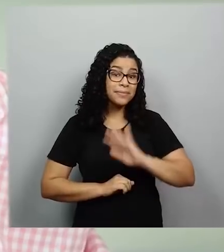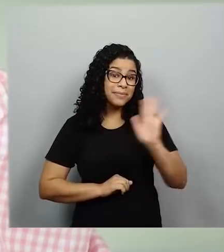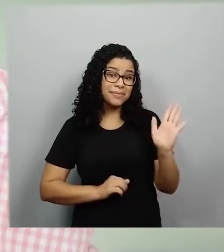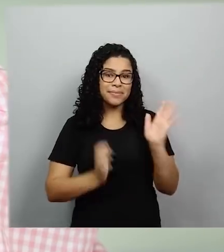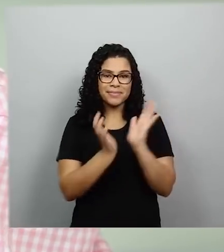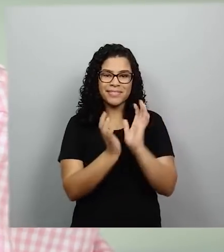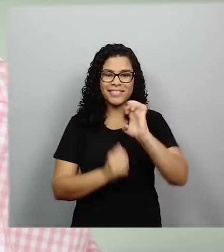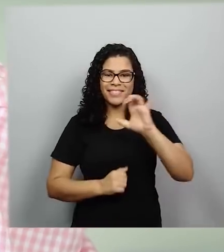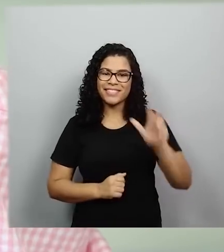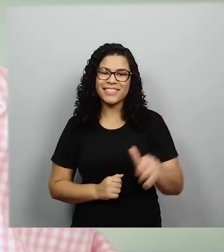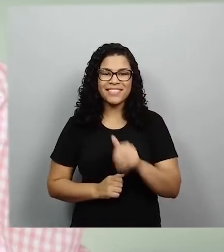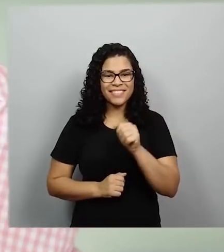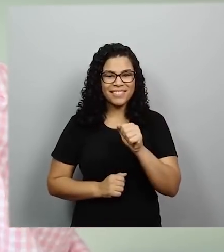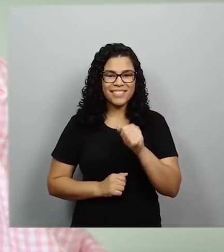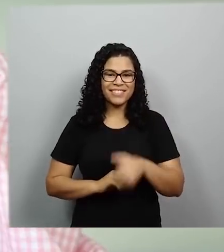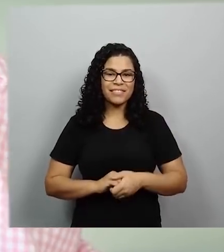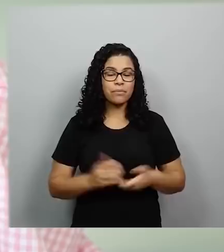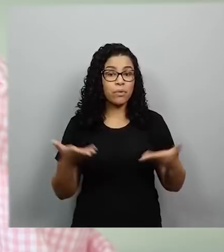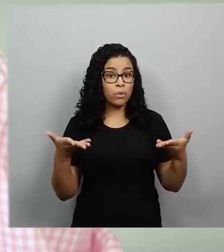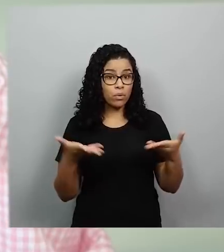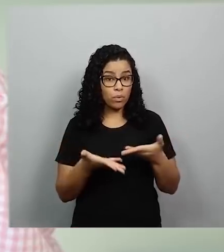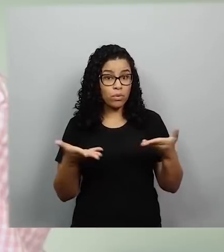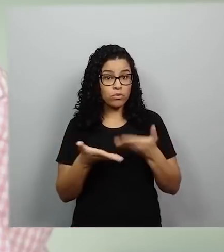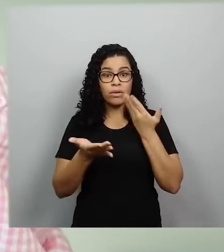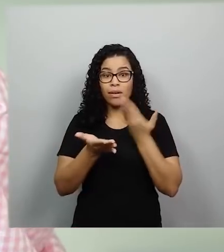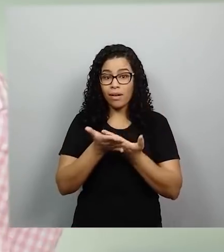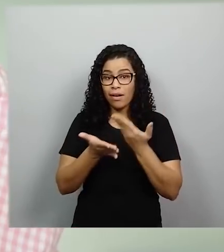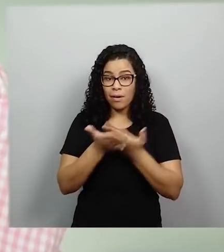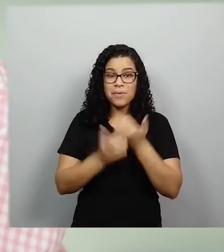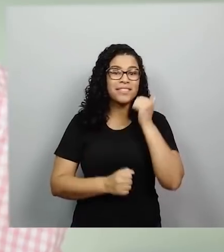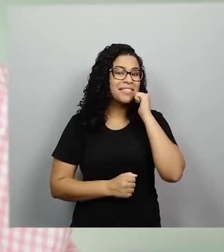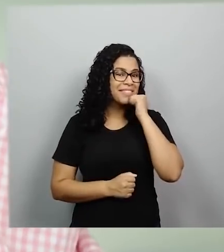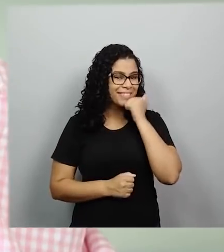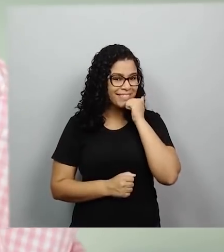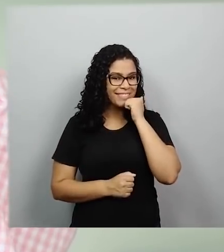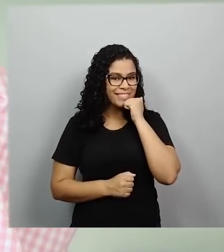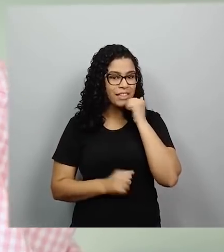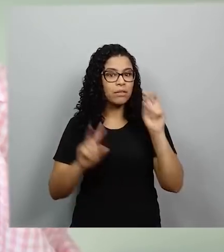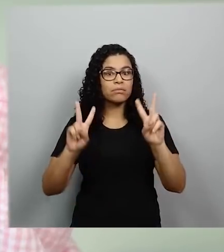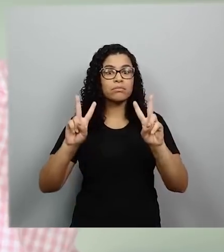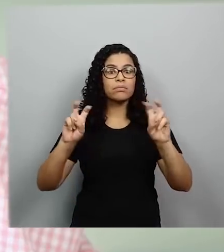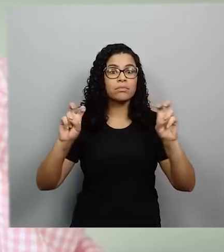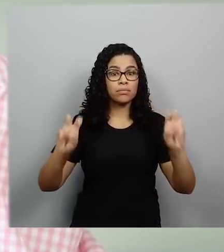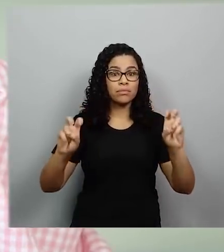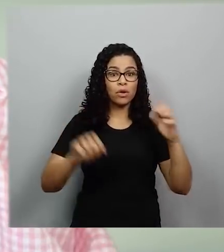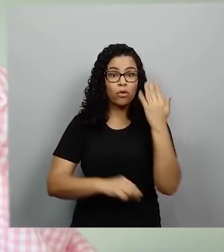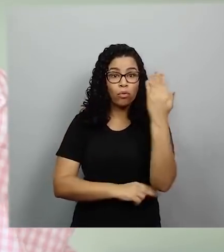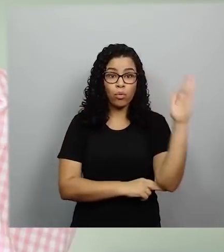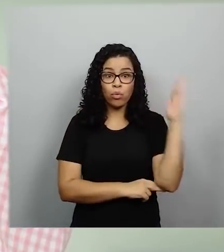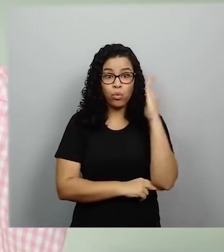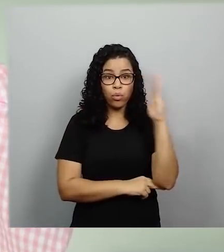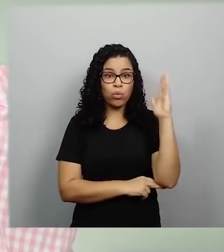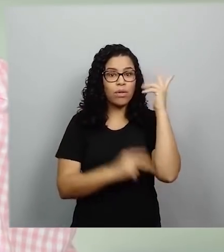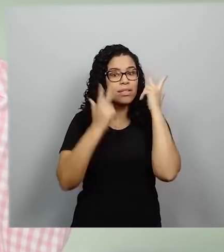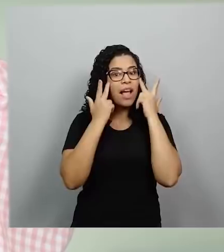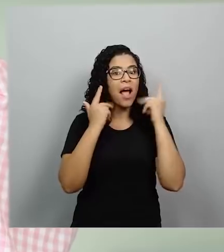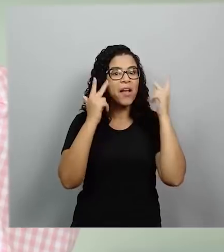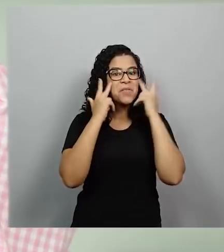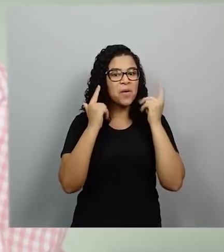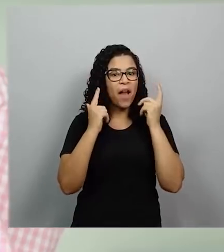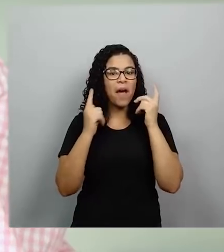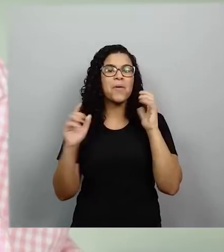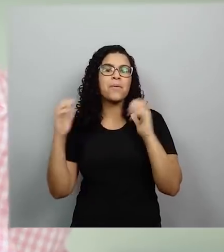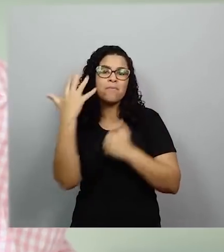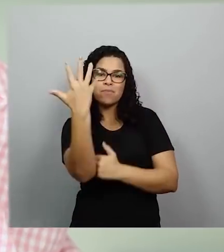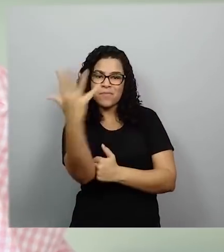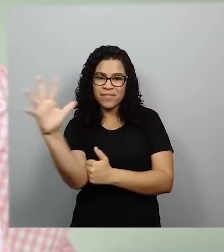E aí, galera da EJA! Hoje, na nossa aula de ciências, trataremos sobre o tema Fenômenos